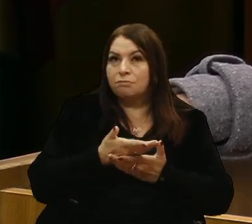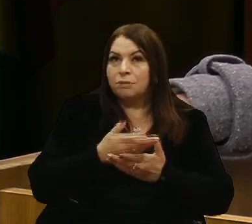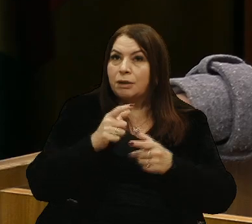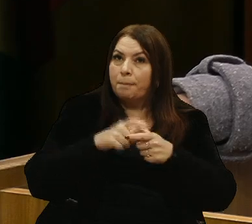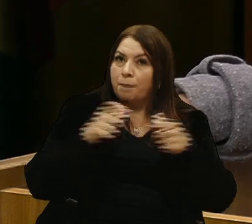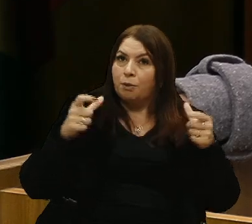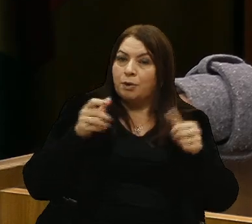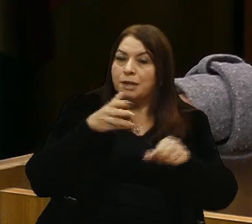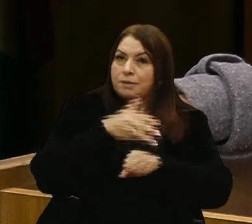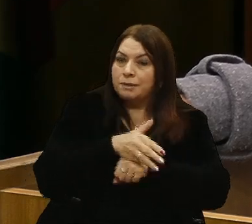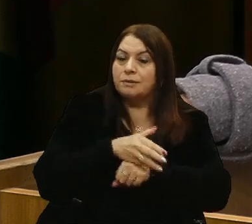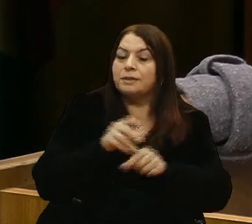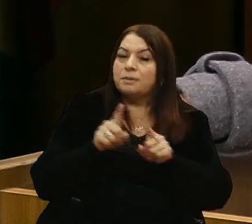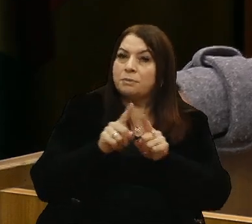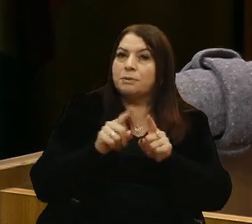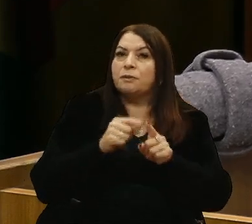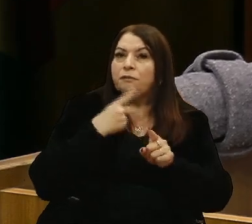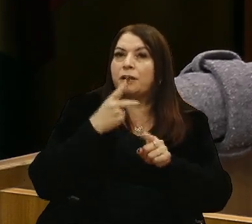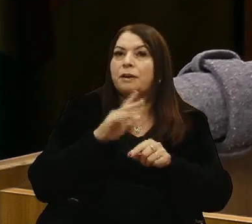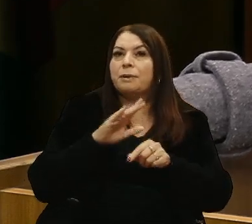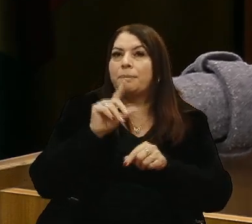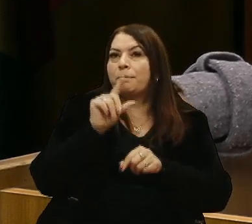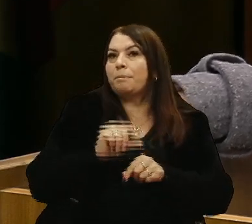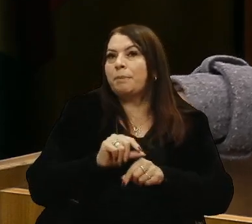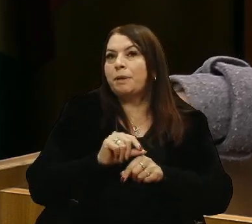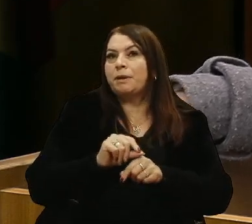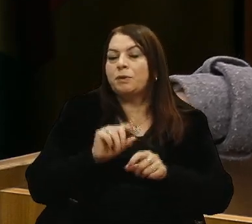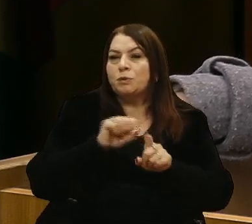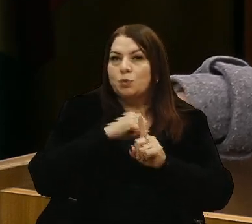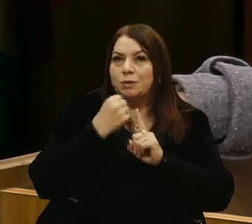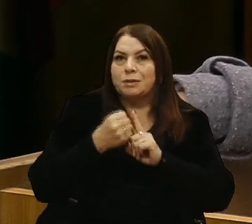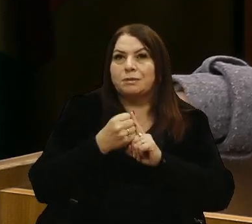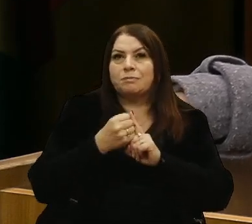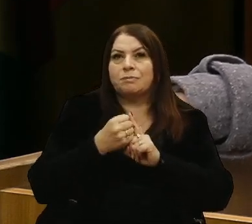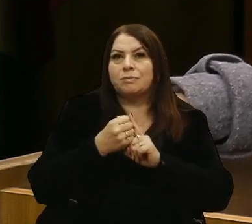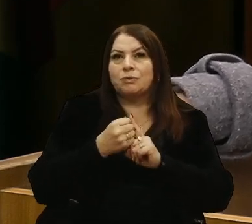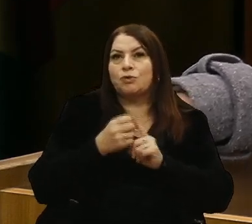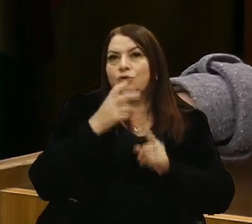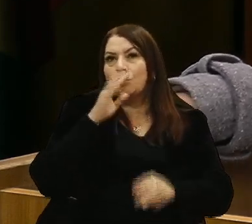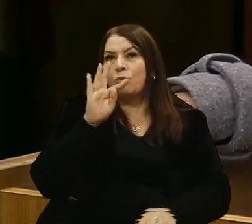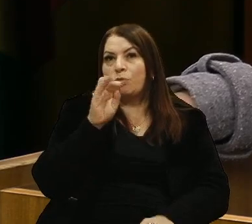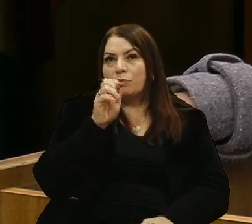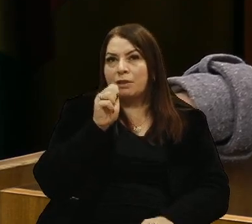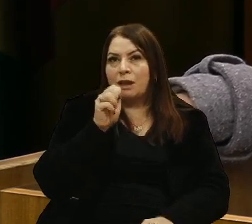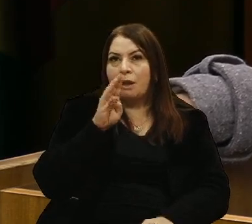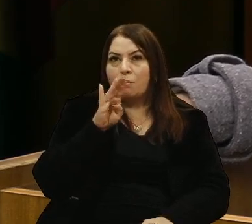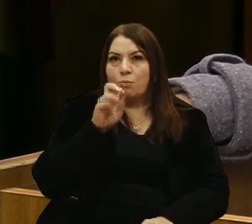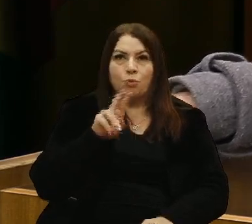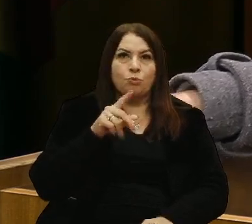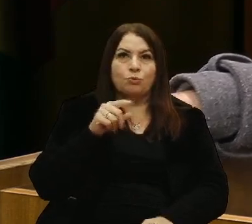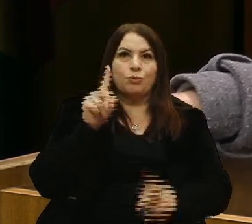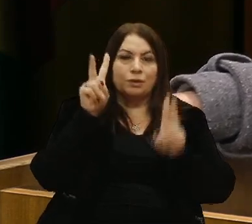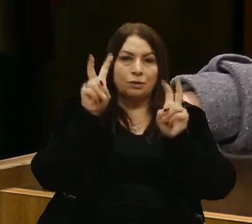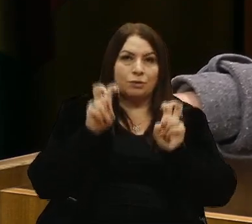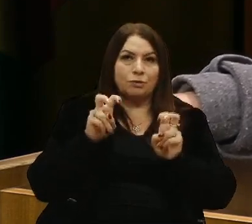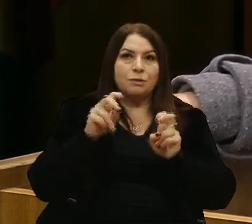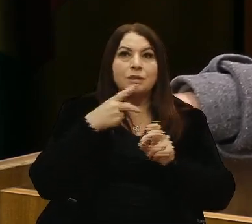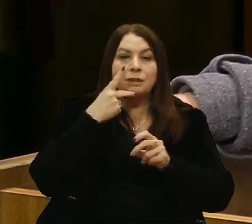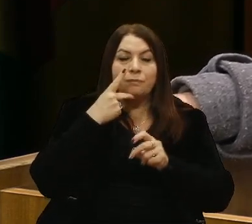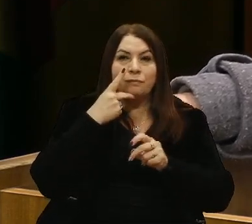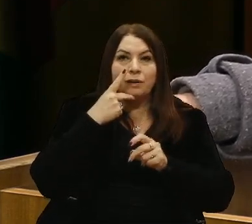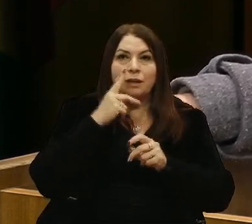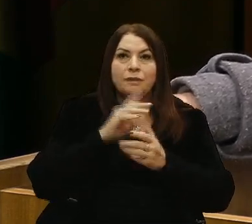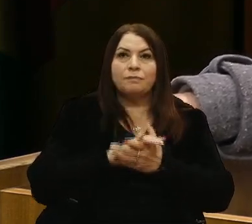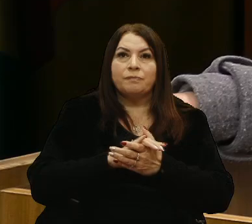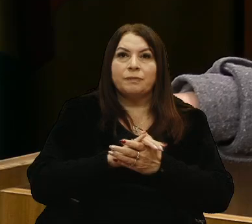maior acesso e para que a gente trate cada vez menos na nossa sociedade com tabu sobre esses assuntos. Porque sempre que a gente